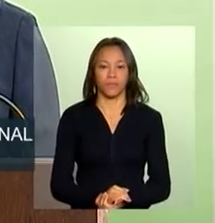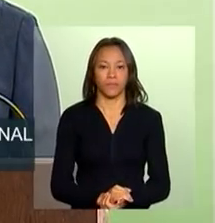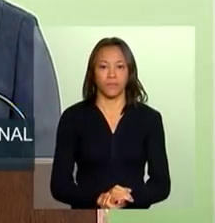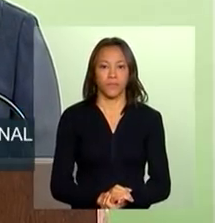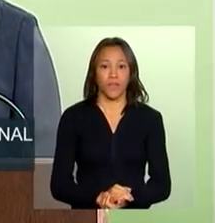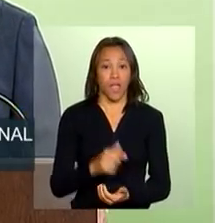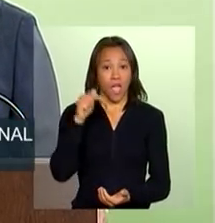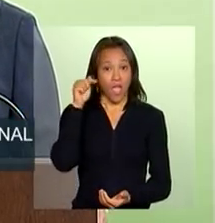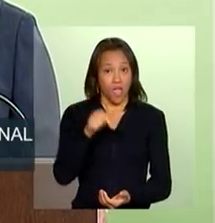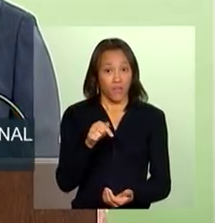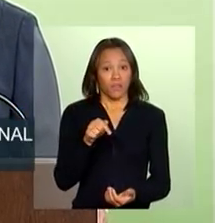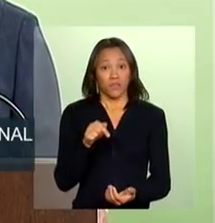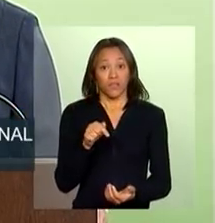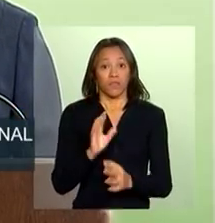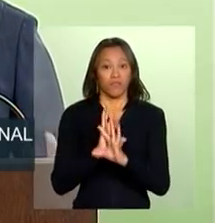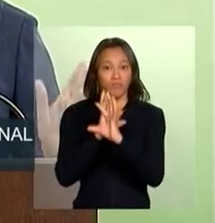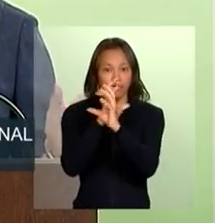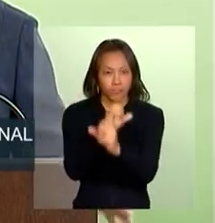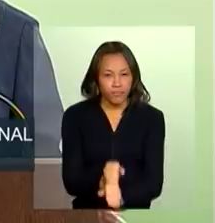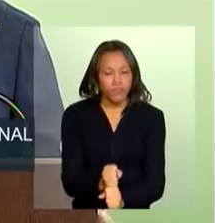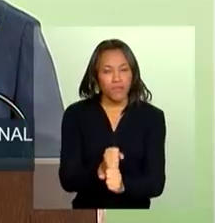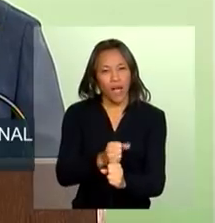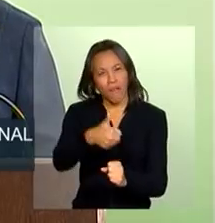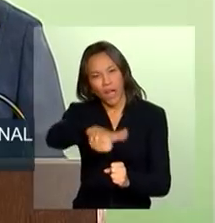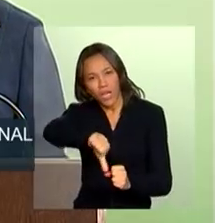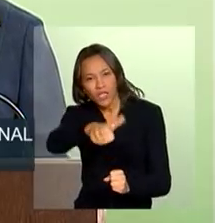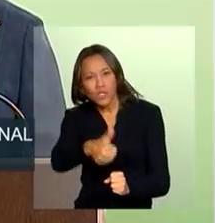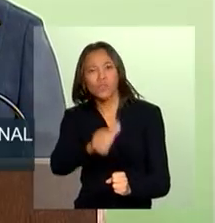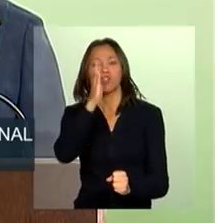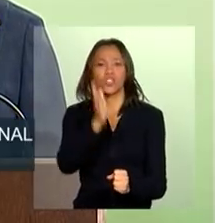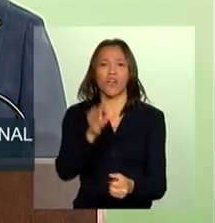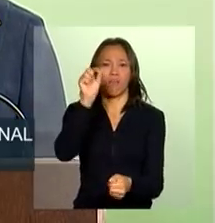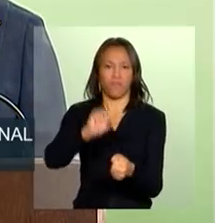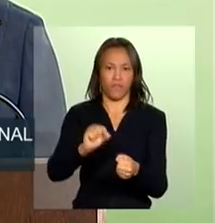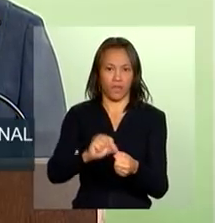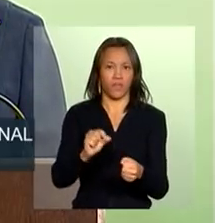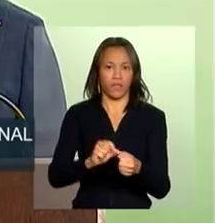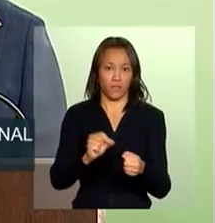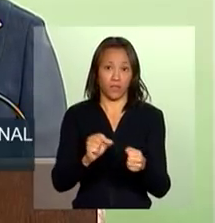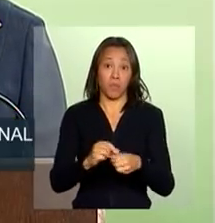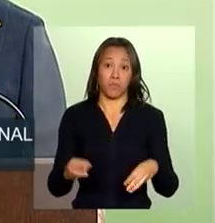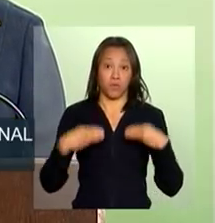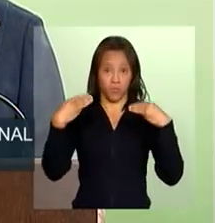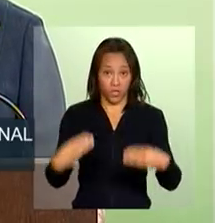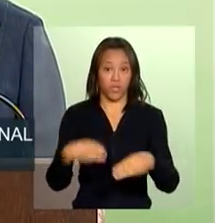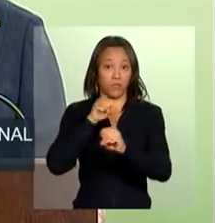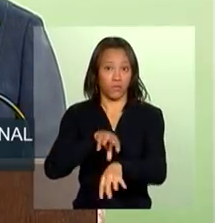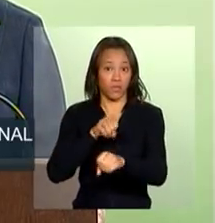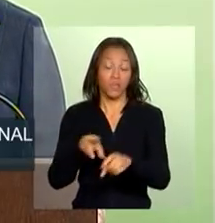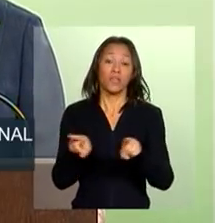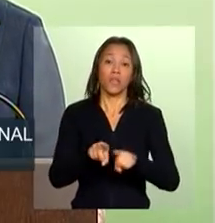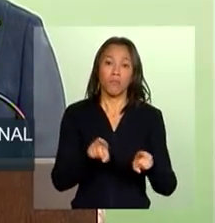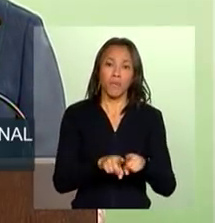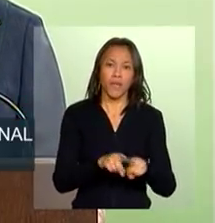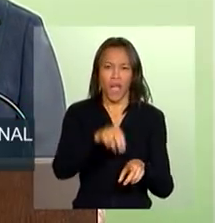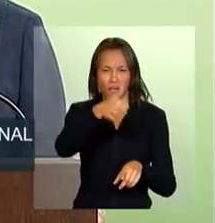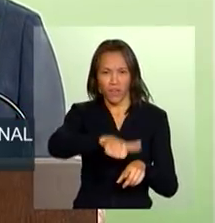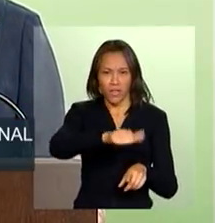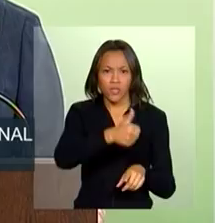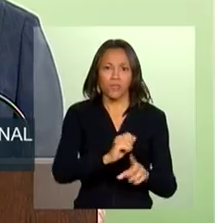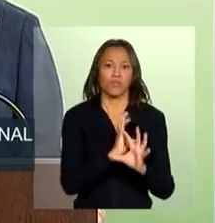Essas avaliações, tanto as feitas pelo Ministério da Educação, quanto as avaliações